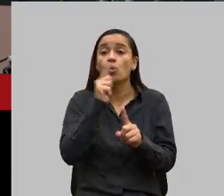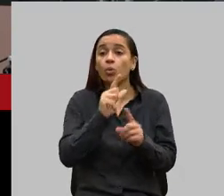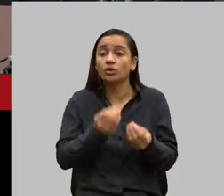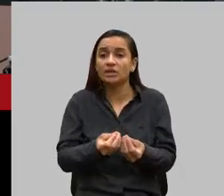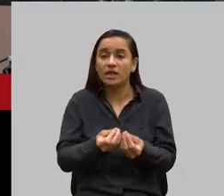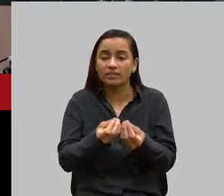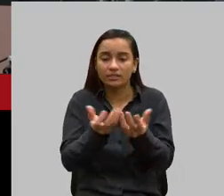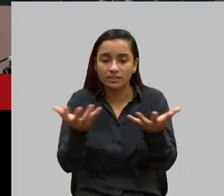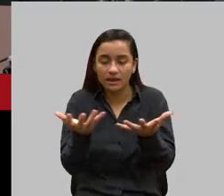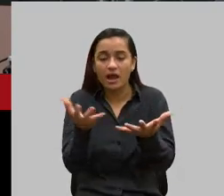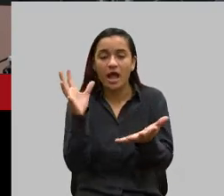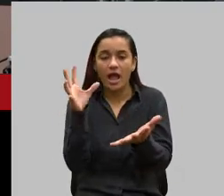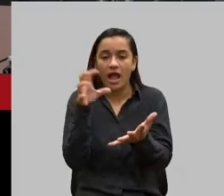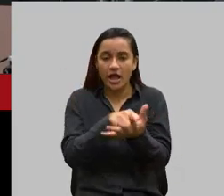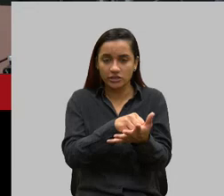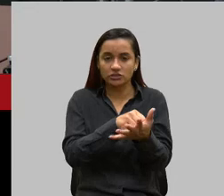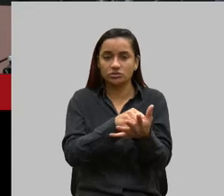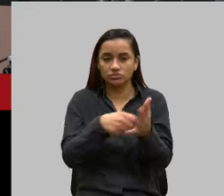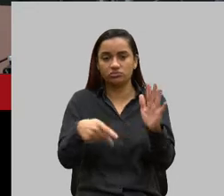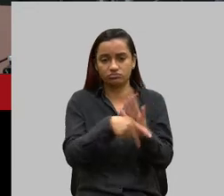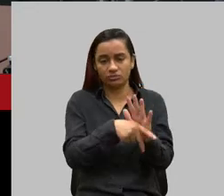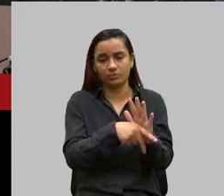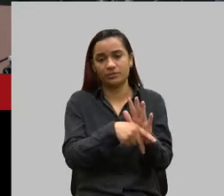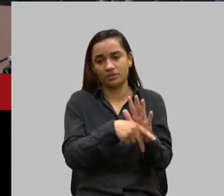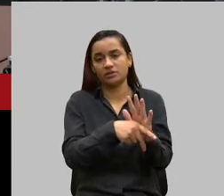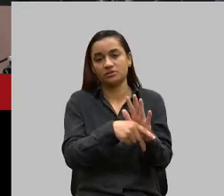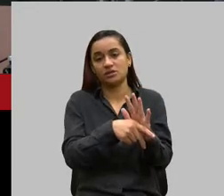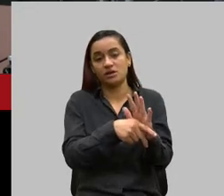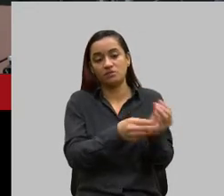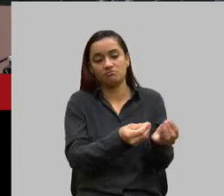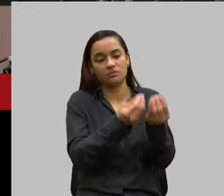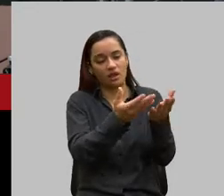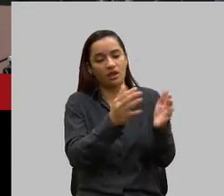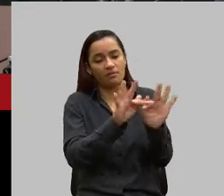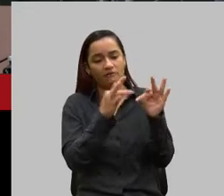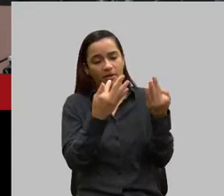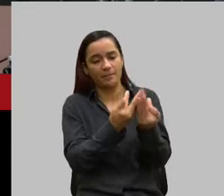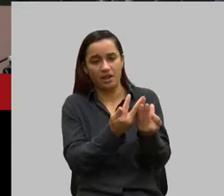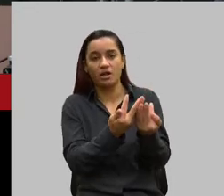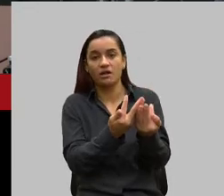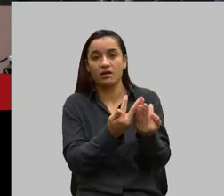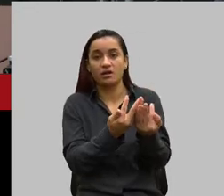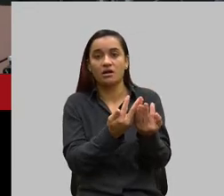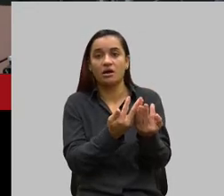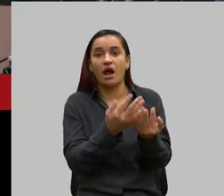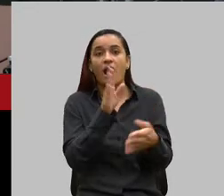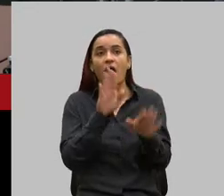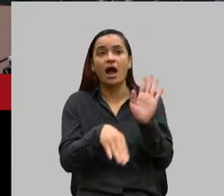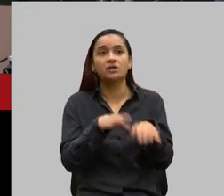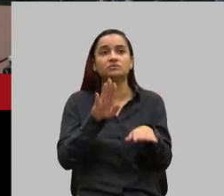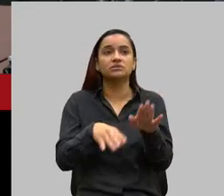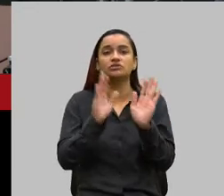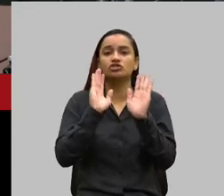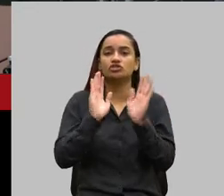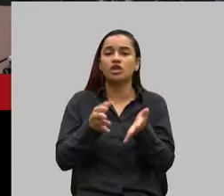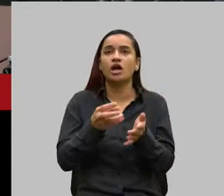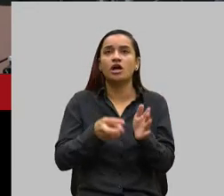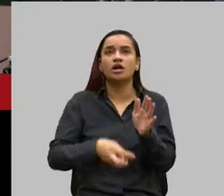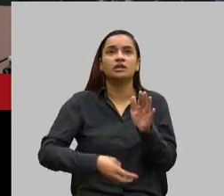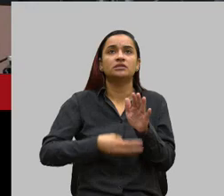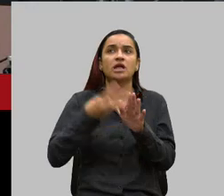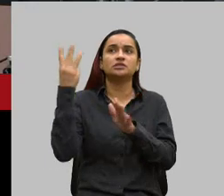registro da propriedade para aquela família que às vezes está ali na terceira na quarta